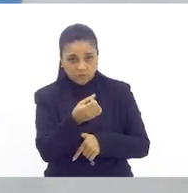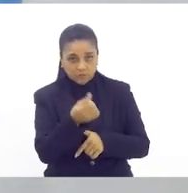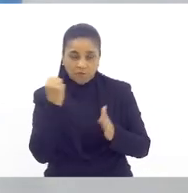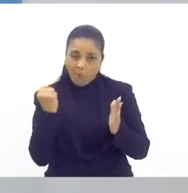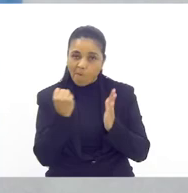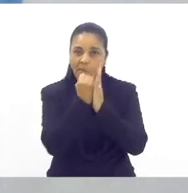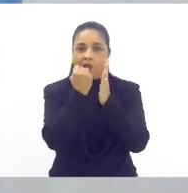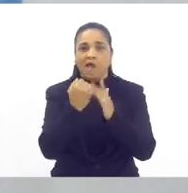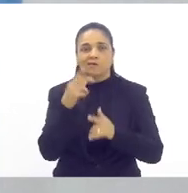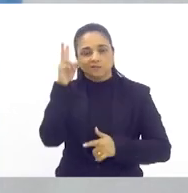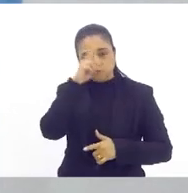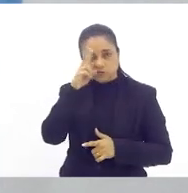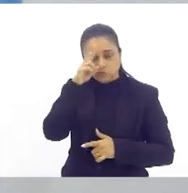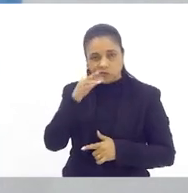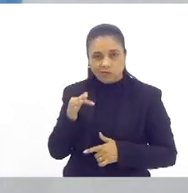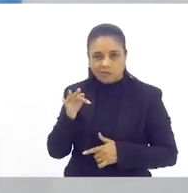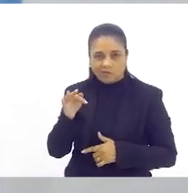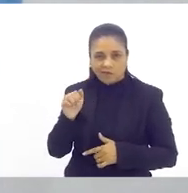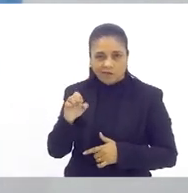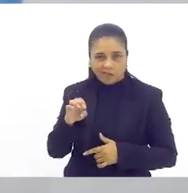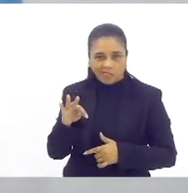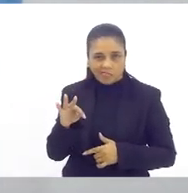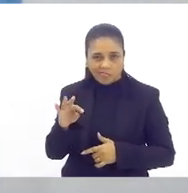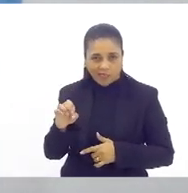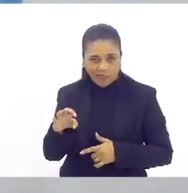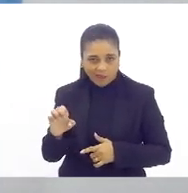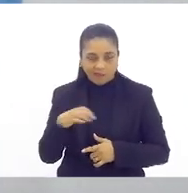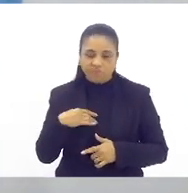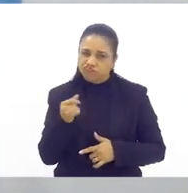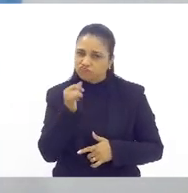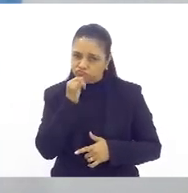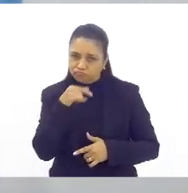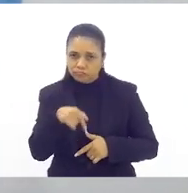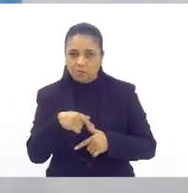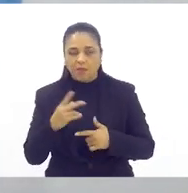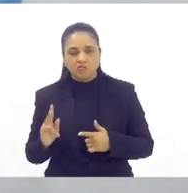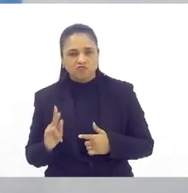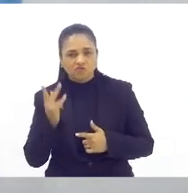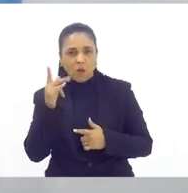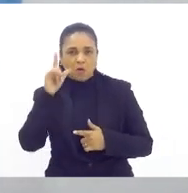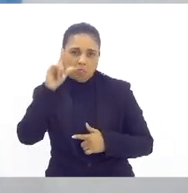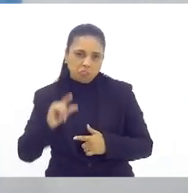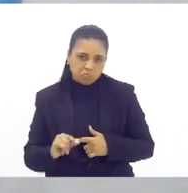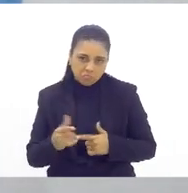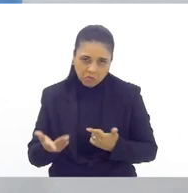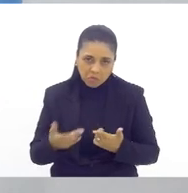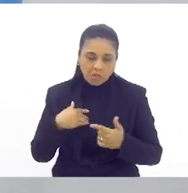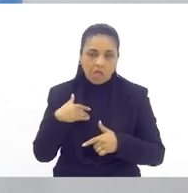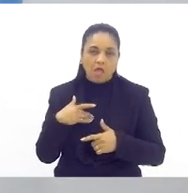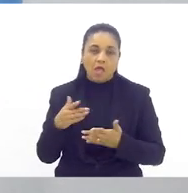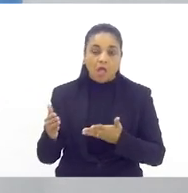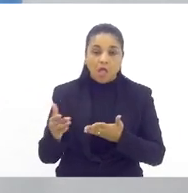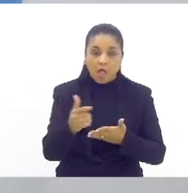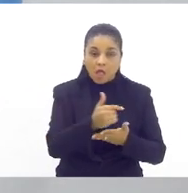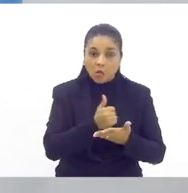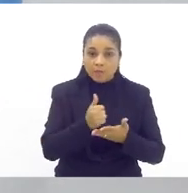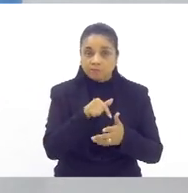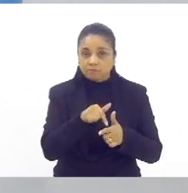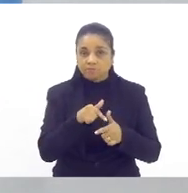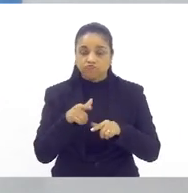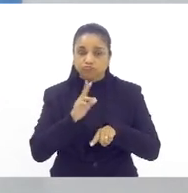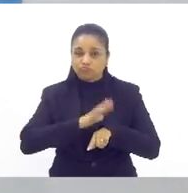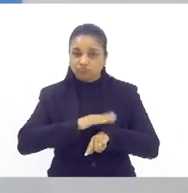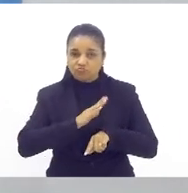Faetec que um Marco infeliz né Por desmontes e pela desvalorização que sofreu e a recuperação desse tempo né